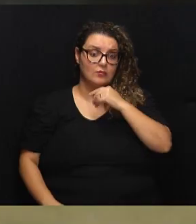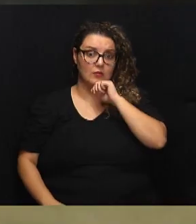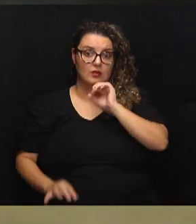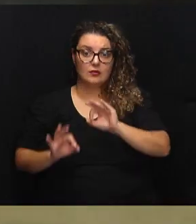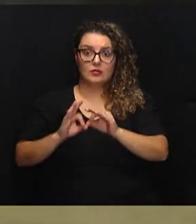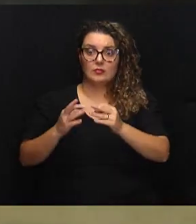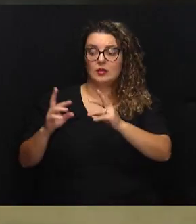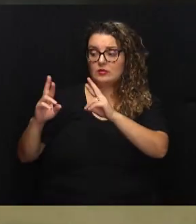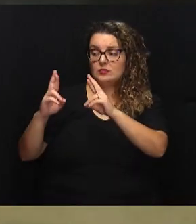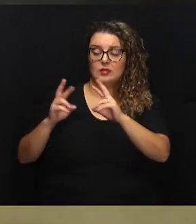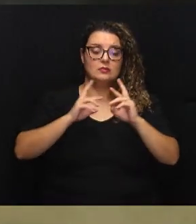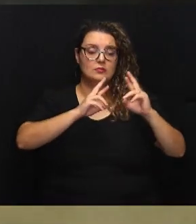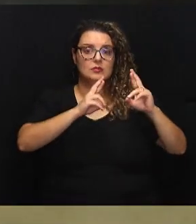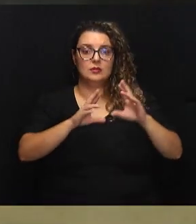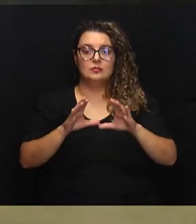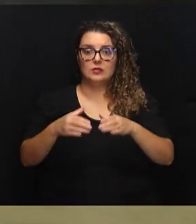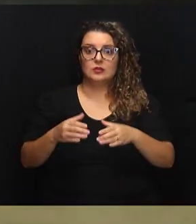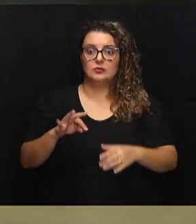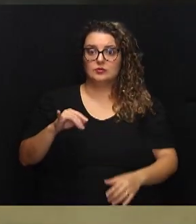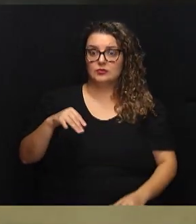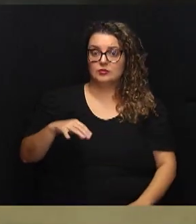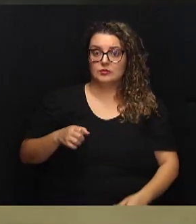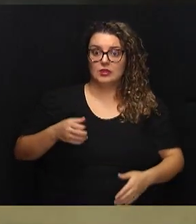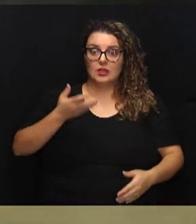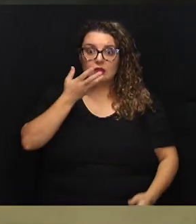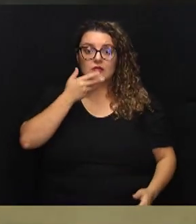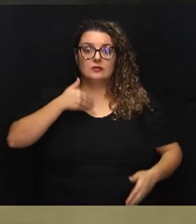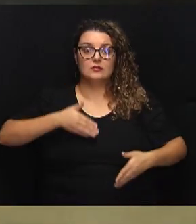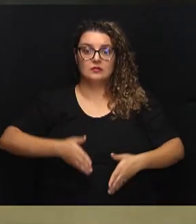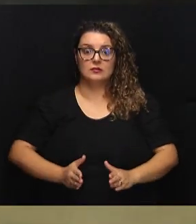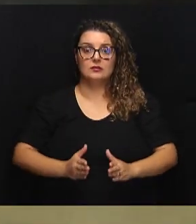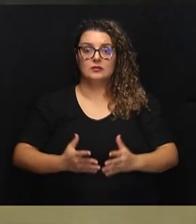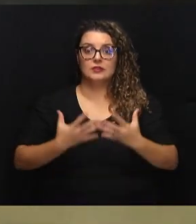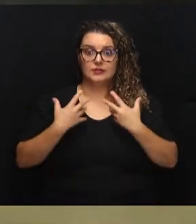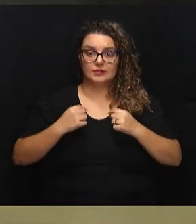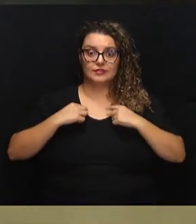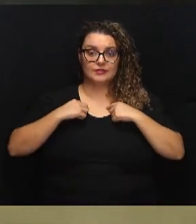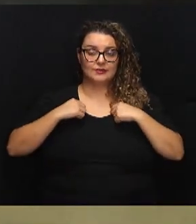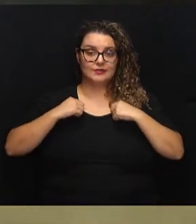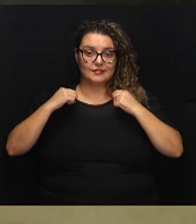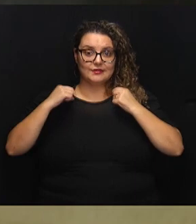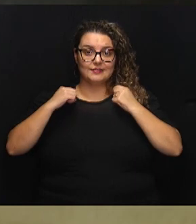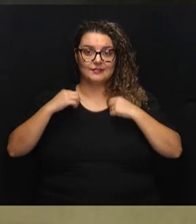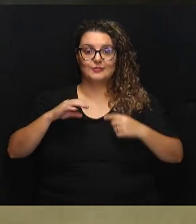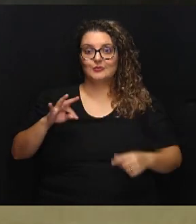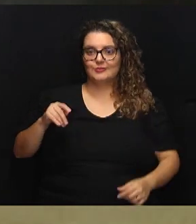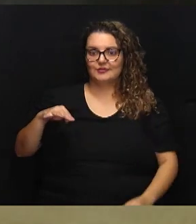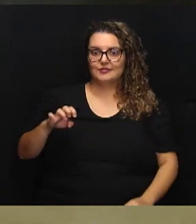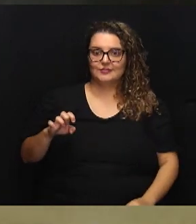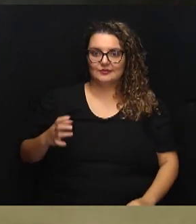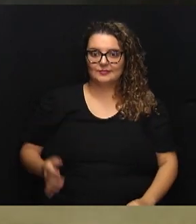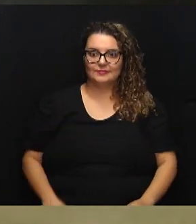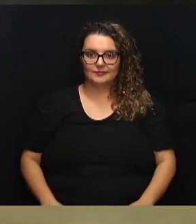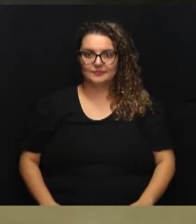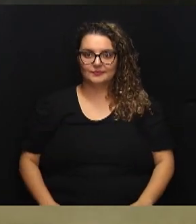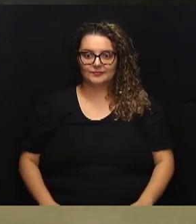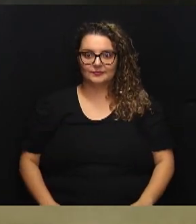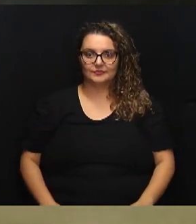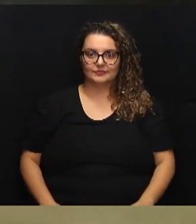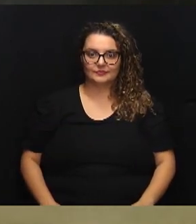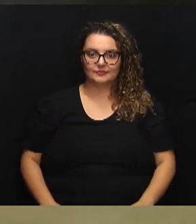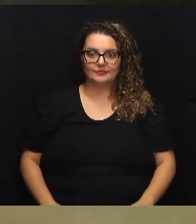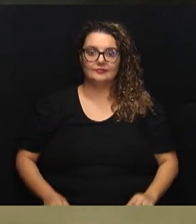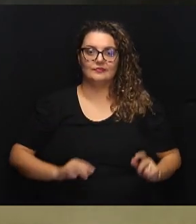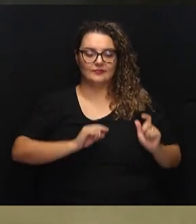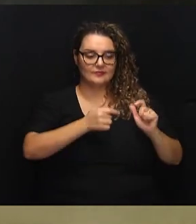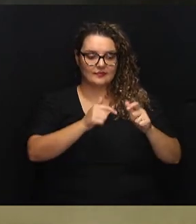torce por determinado time, daí a criança nasce, já ganha a camisa do time. né? Então, aí você vem com essa